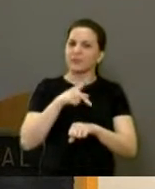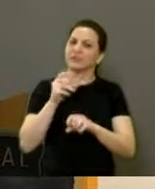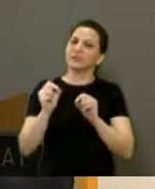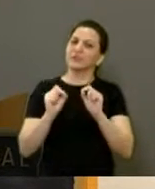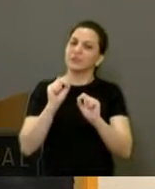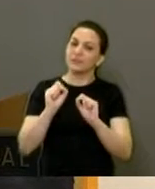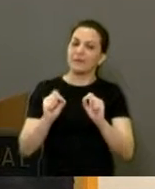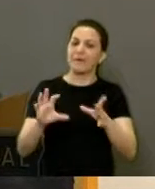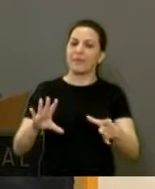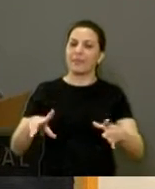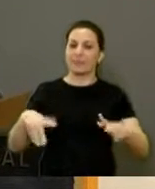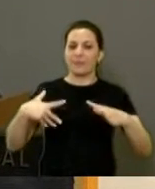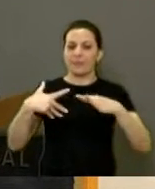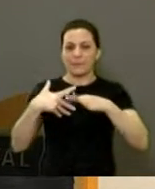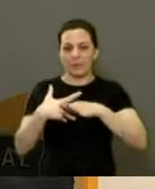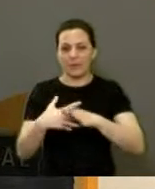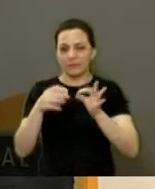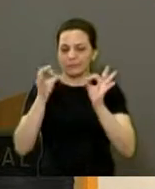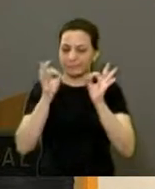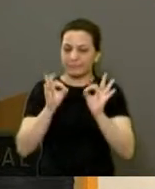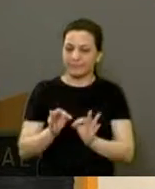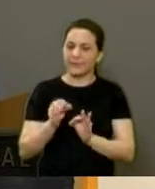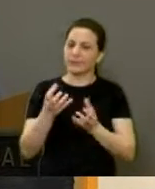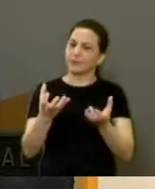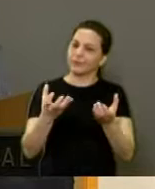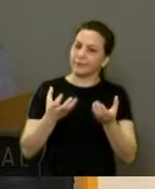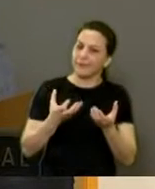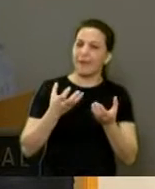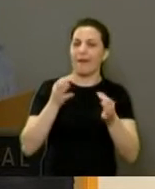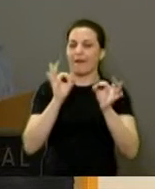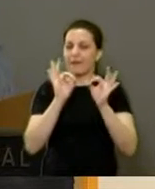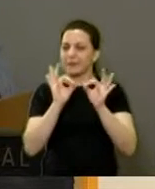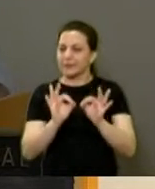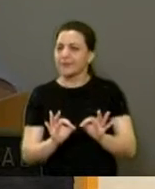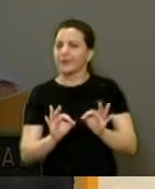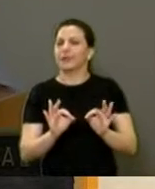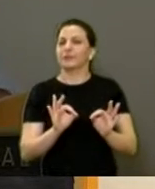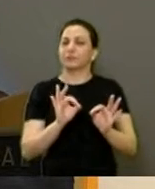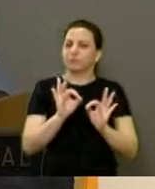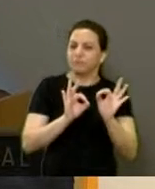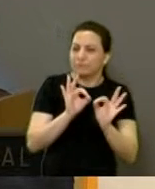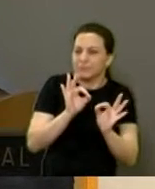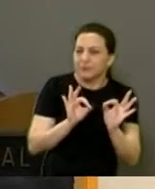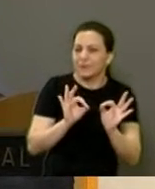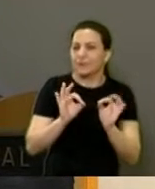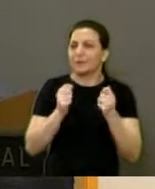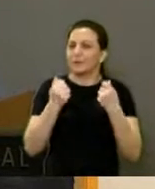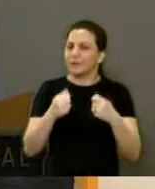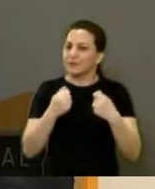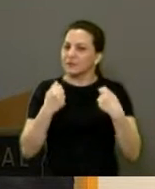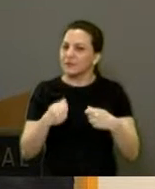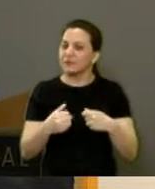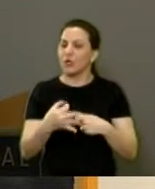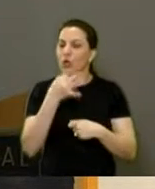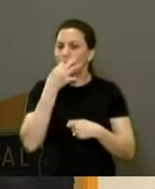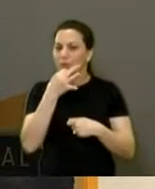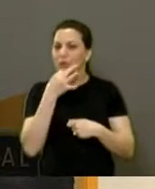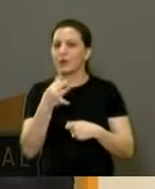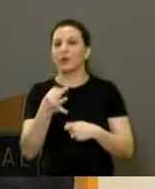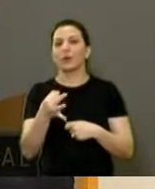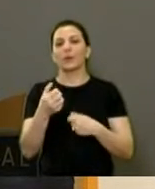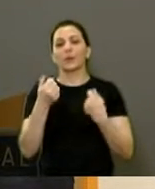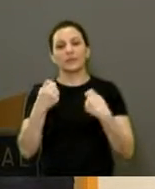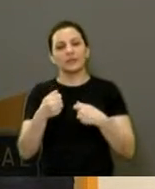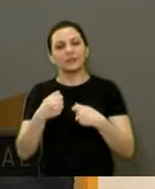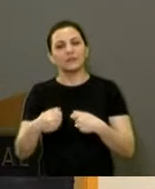num país que se diz justo, que se diz correto, a gente, para levantar uma opinião, a gente sempre tem que escutar os